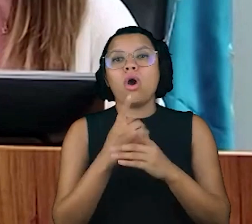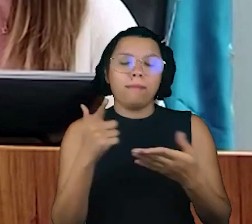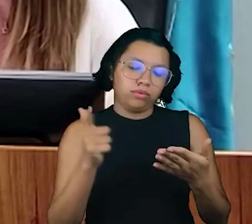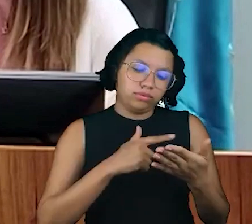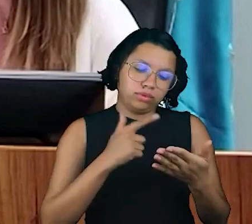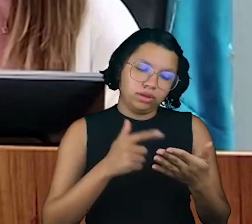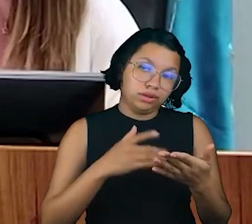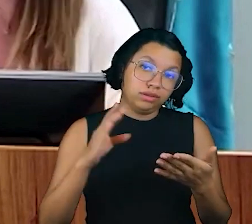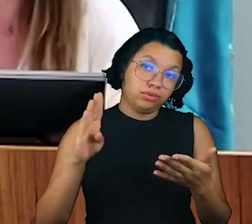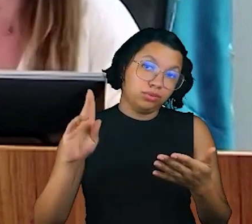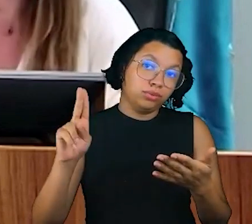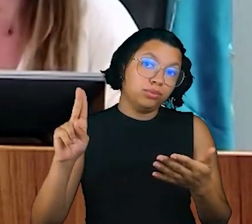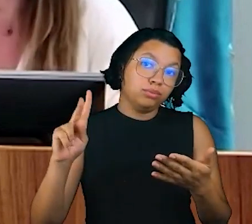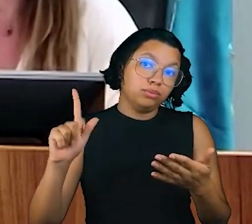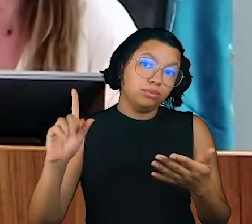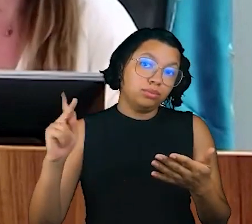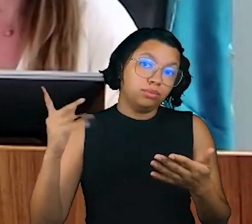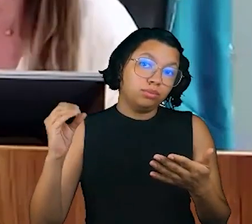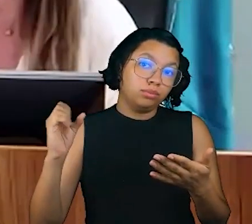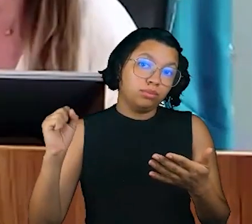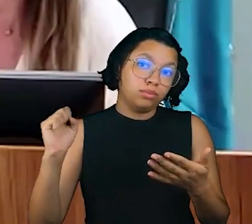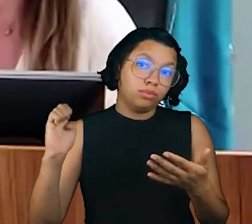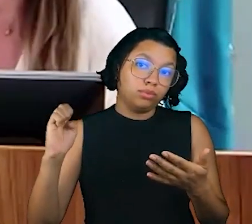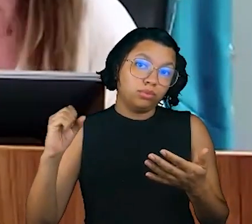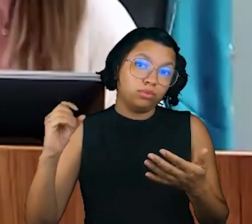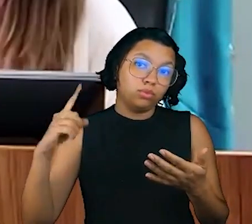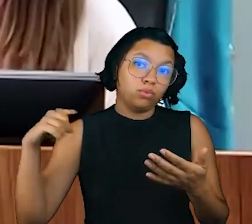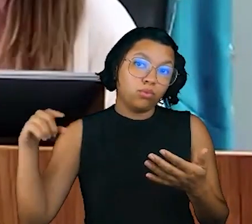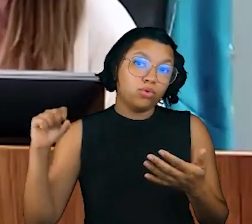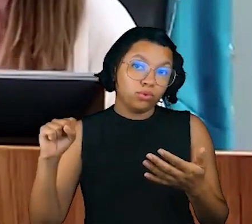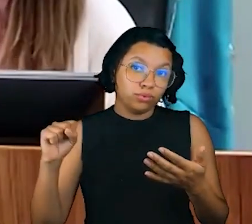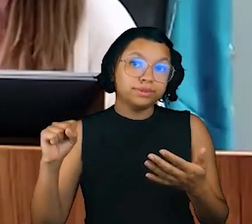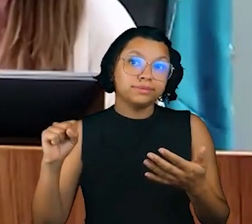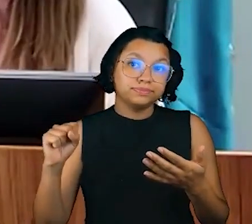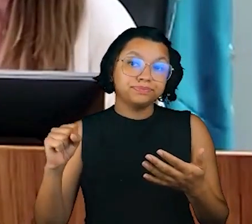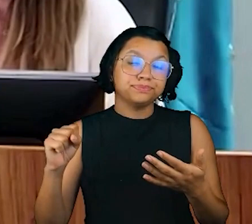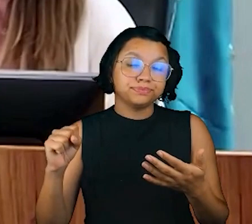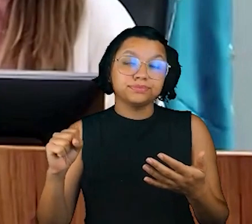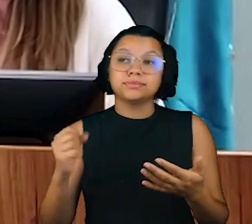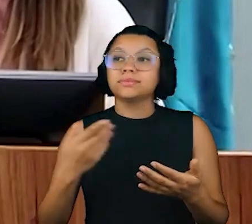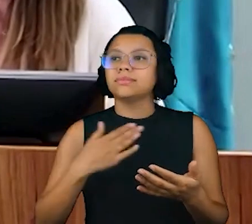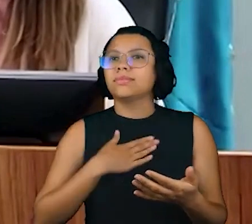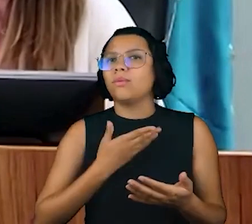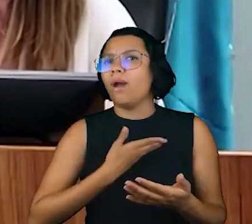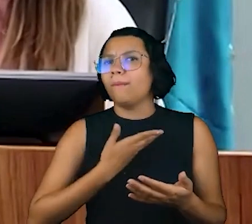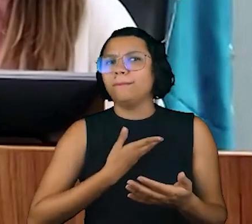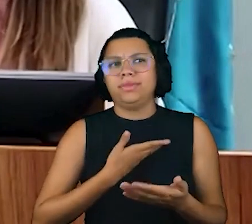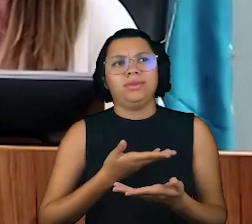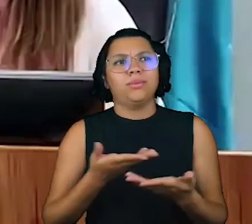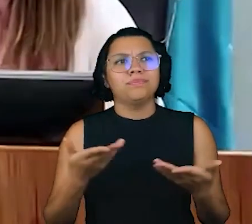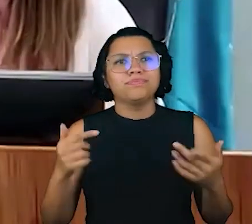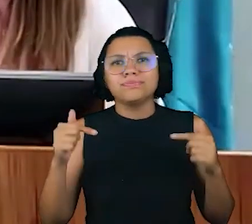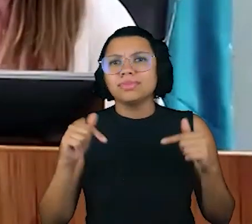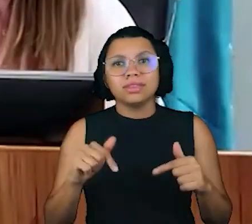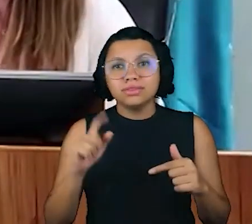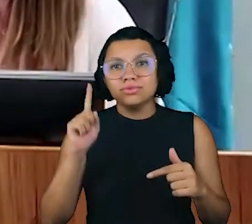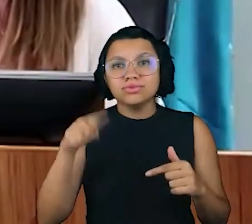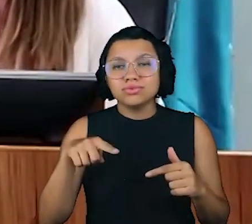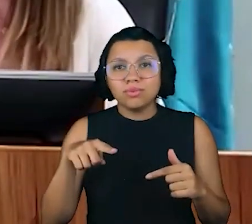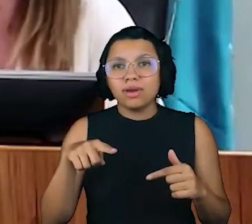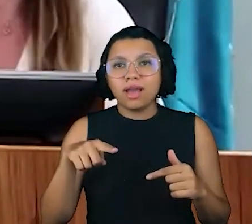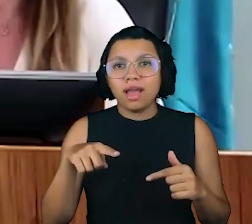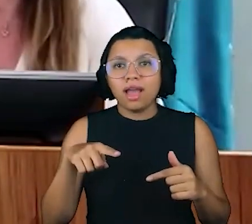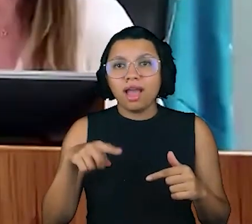Pedreira, meus caros, isso é o cara crachá com o direito